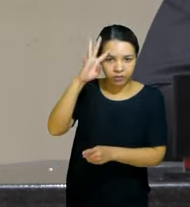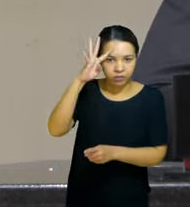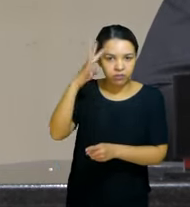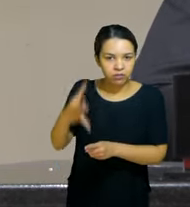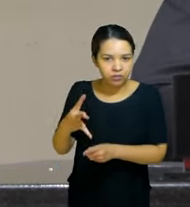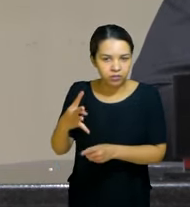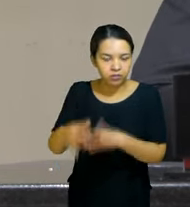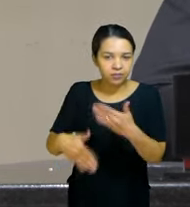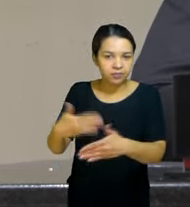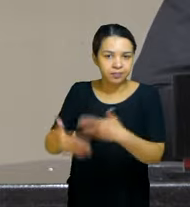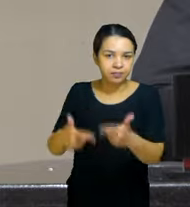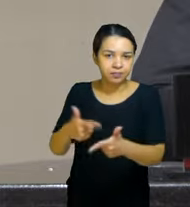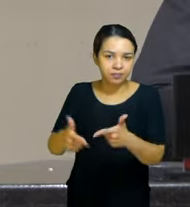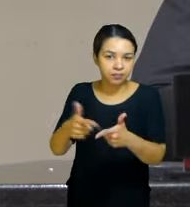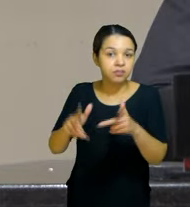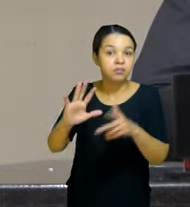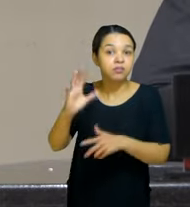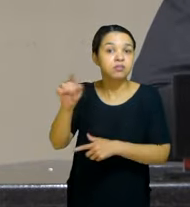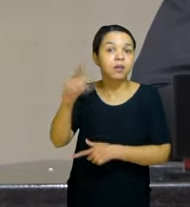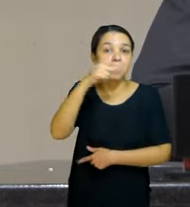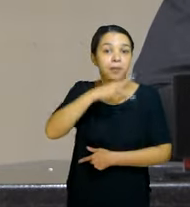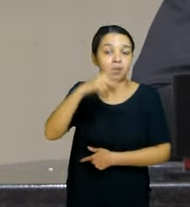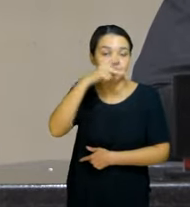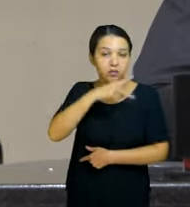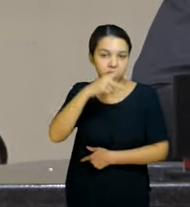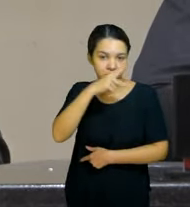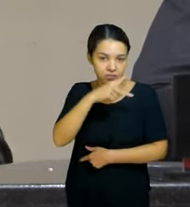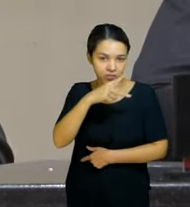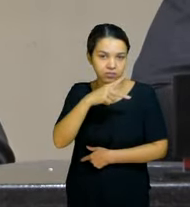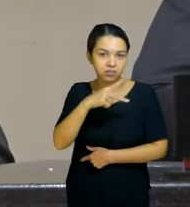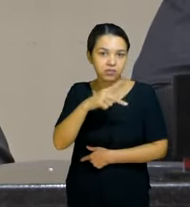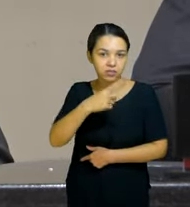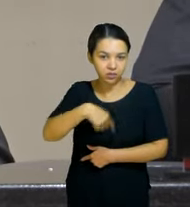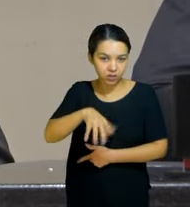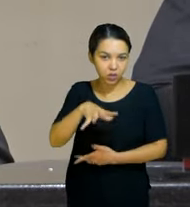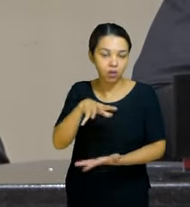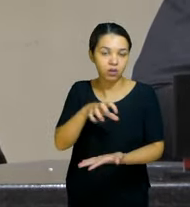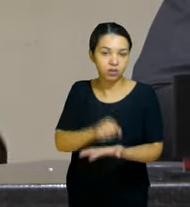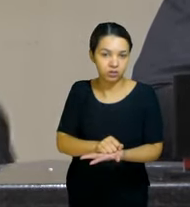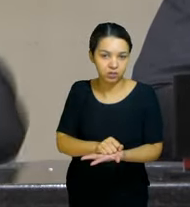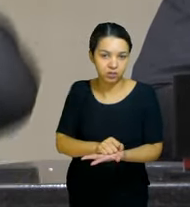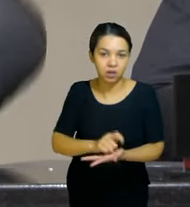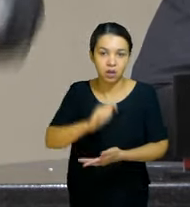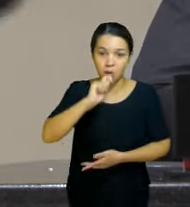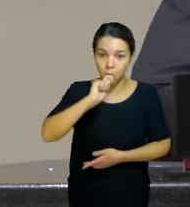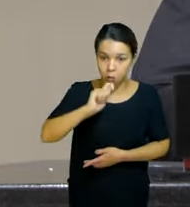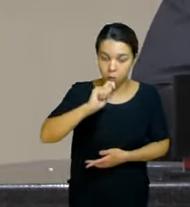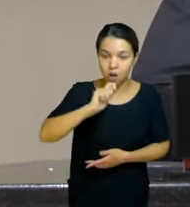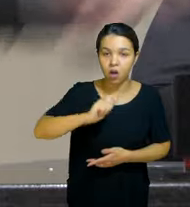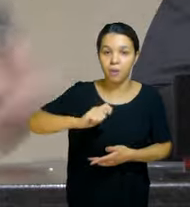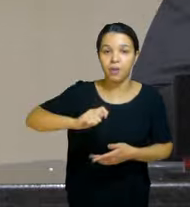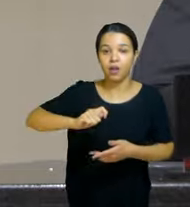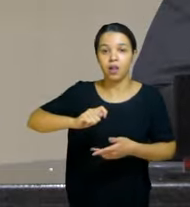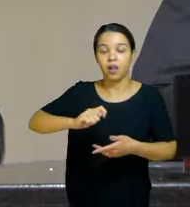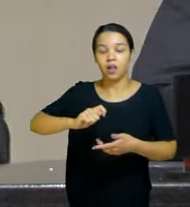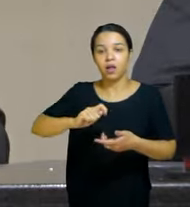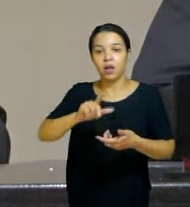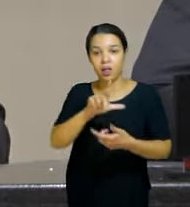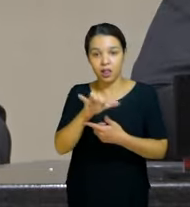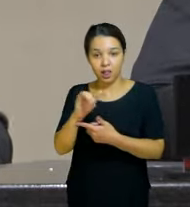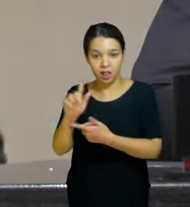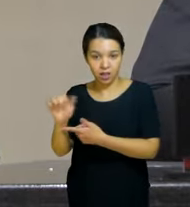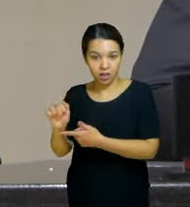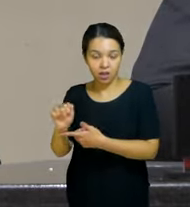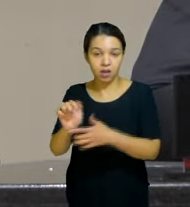Isso aconteceu na cidade de Palhoça, enquanto eu era prefeito. Nós fazíamos a contratação dos árbitros pela Liga, fomos fazer a licitação, na primeira